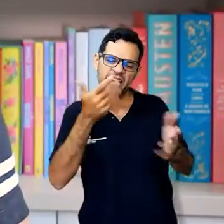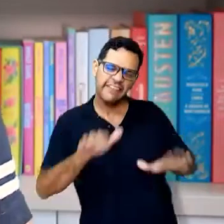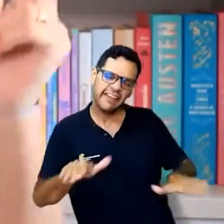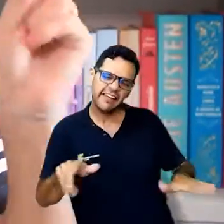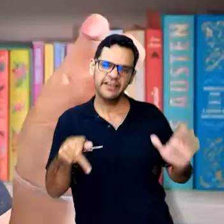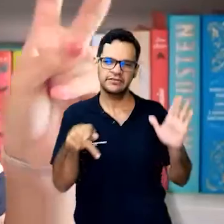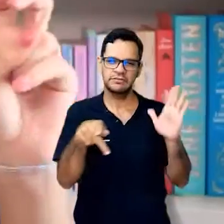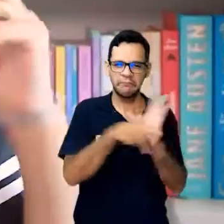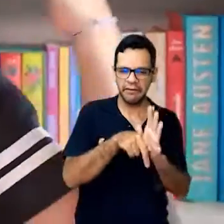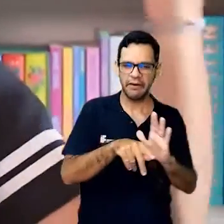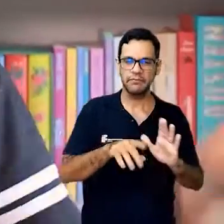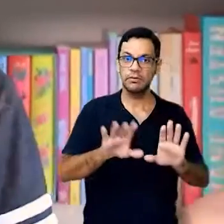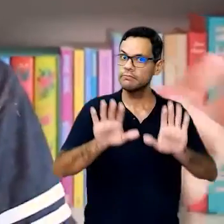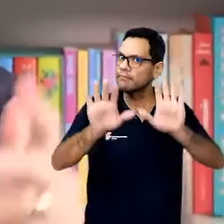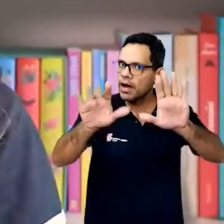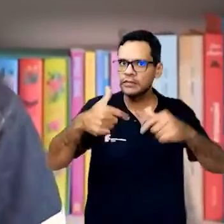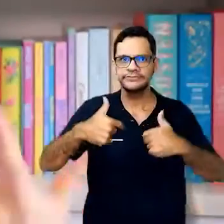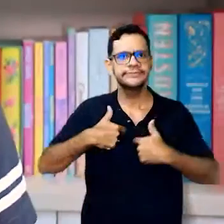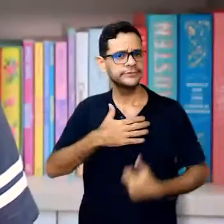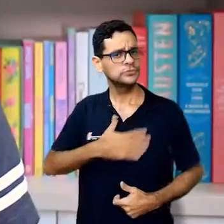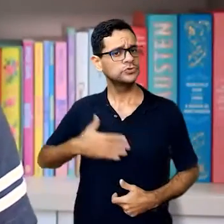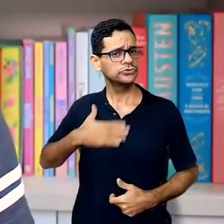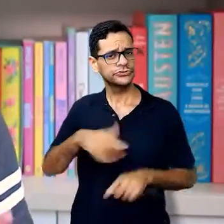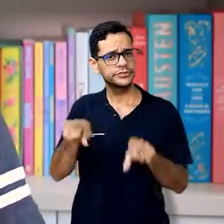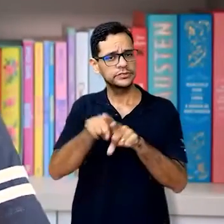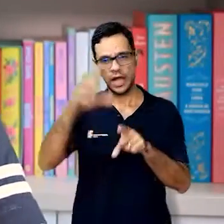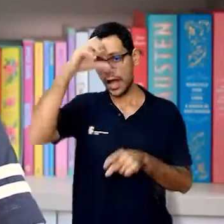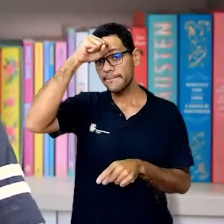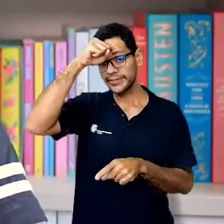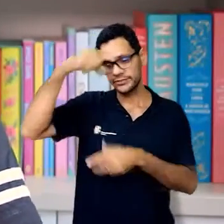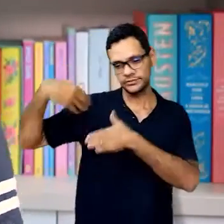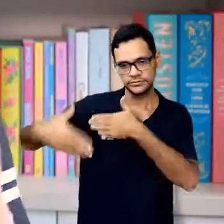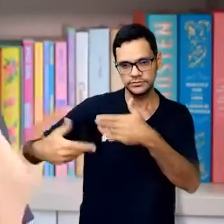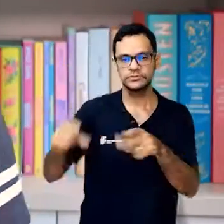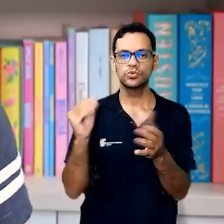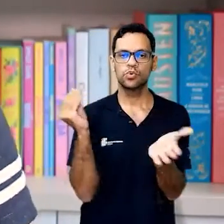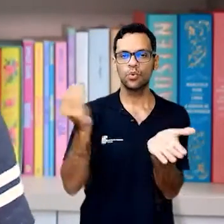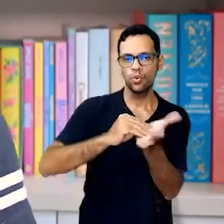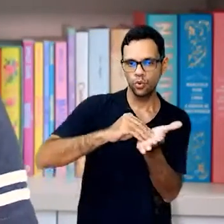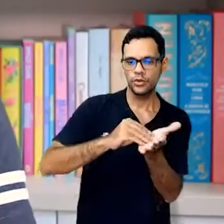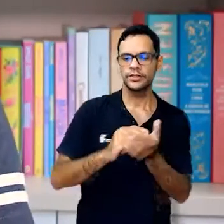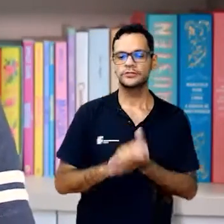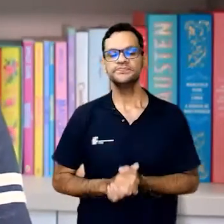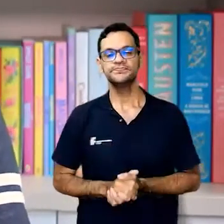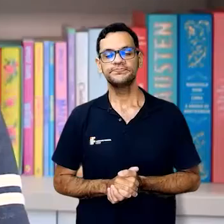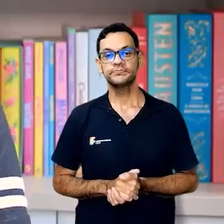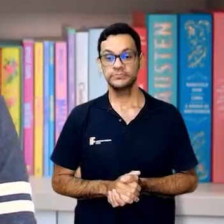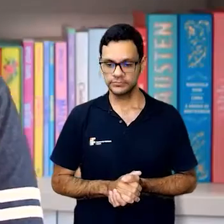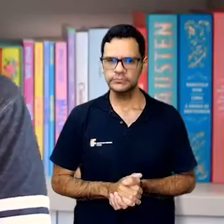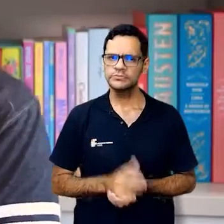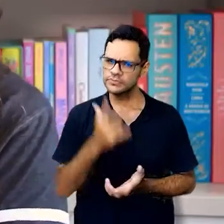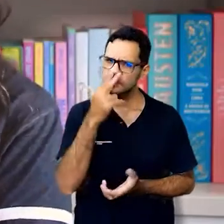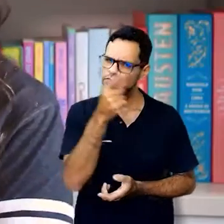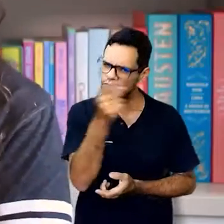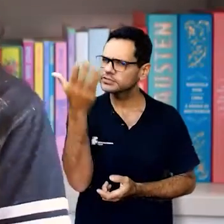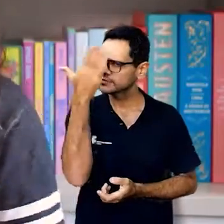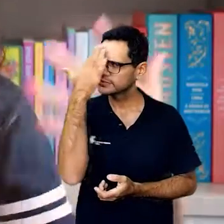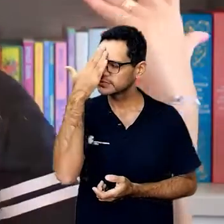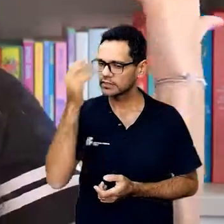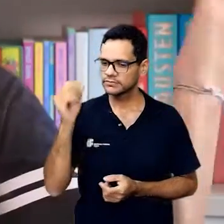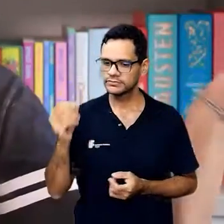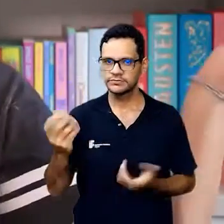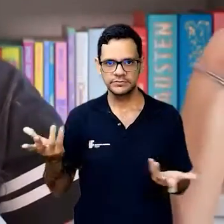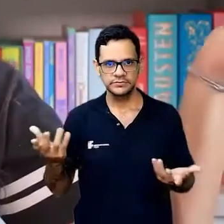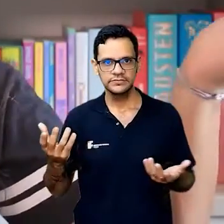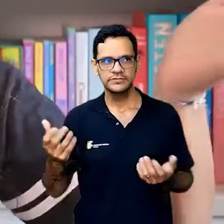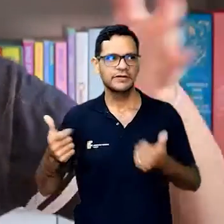como, tipo, infantis, pra criança e tal. Mesmo assim, é um gênero que eu gosto muito, aprendi a gostar. Então coloquei também nessa lista, né? E eu acho que